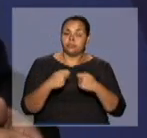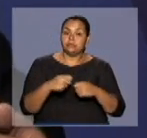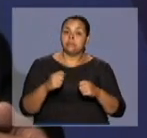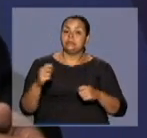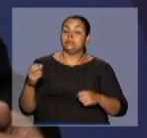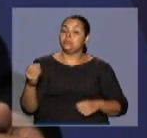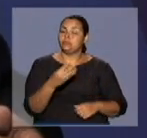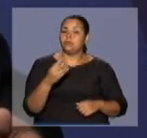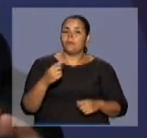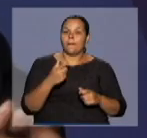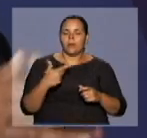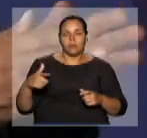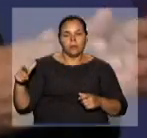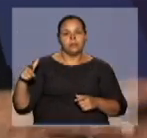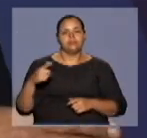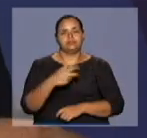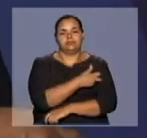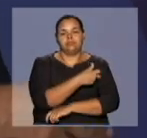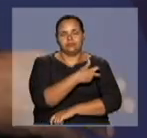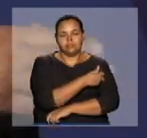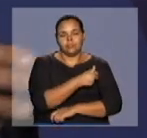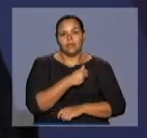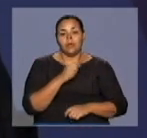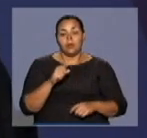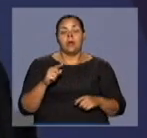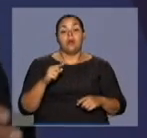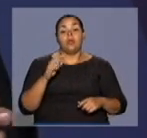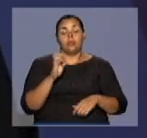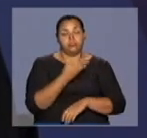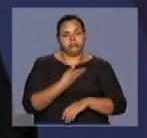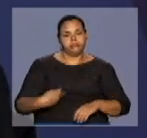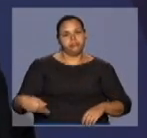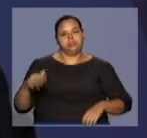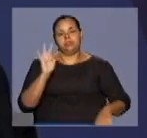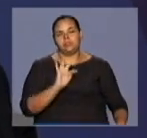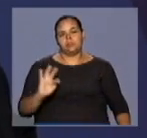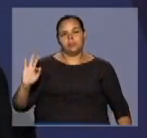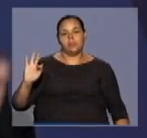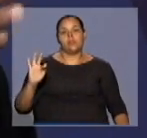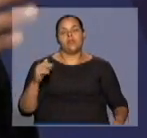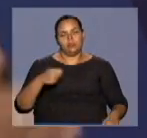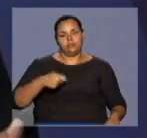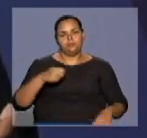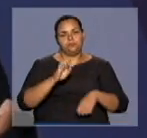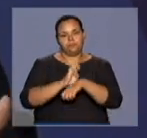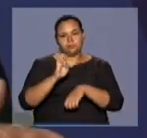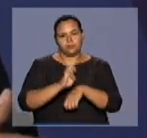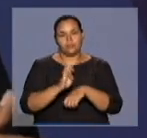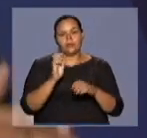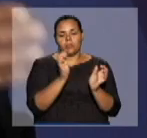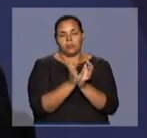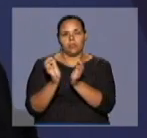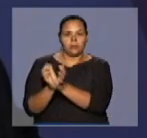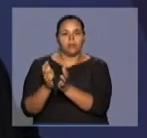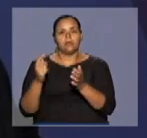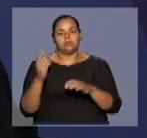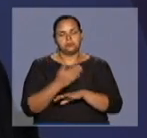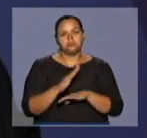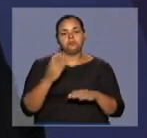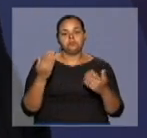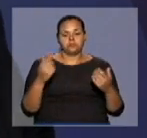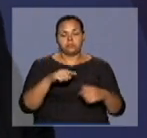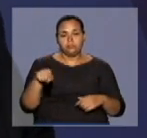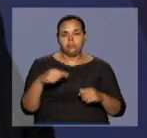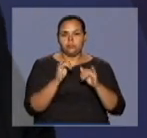precisa ajudar isso aí também, como também, e aí a obrigação do Estado, formar equipes que não é capazes